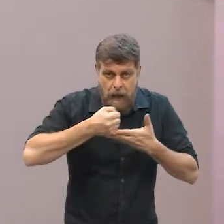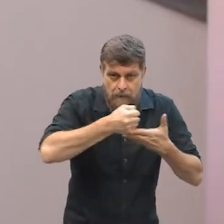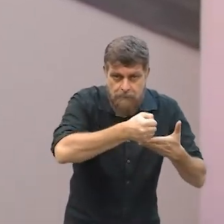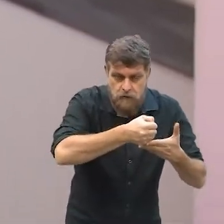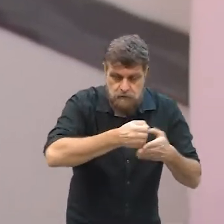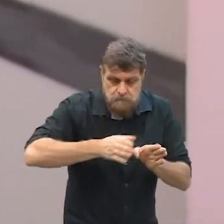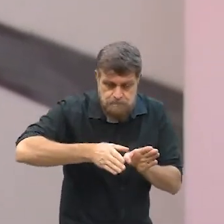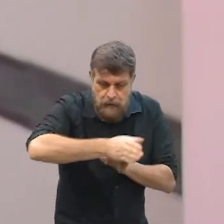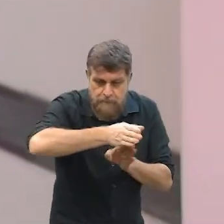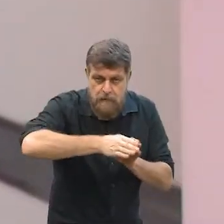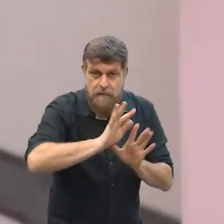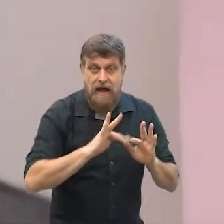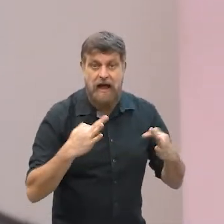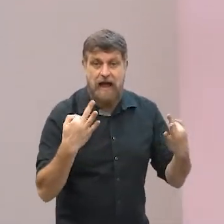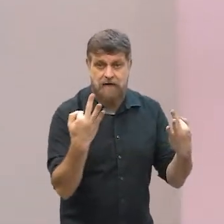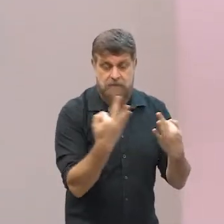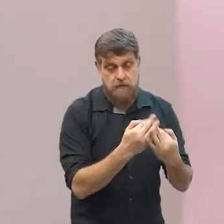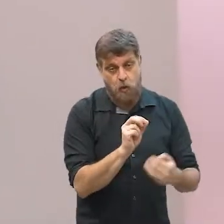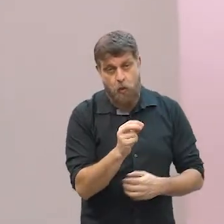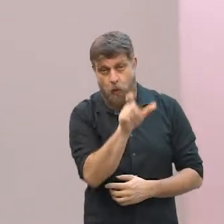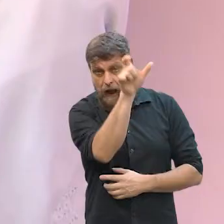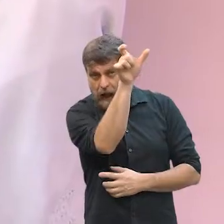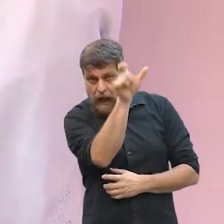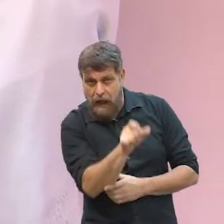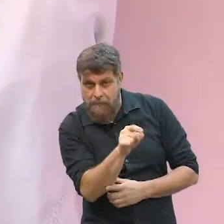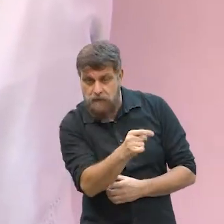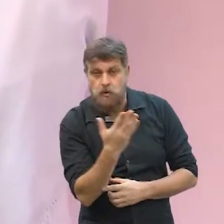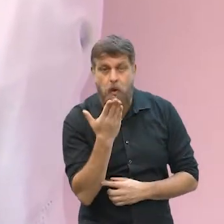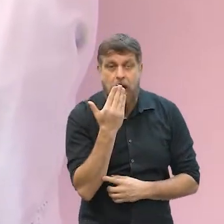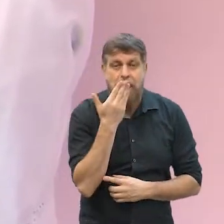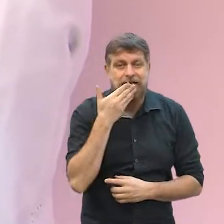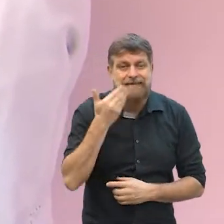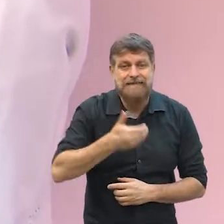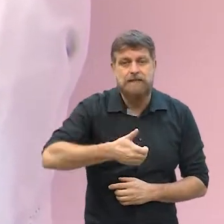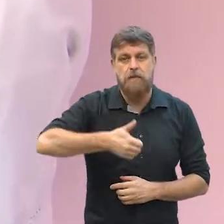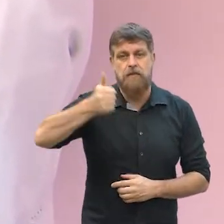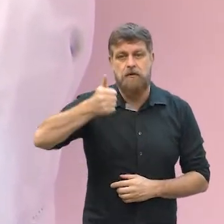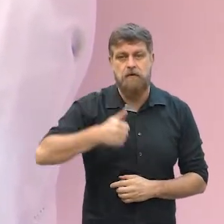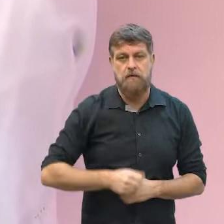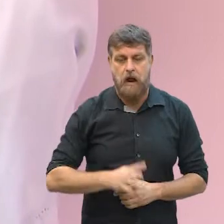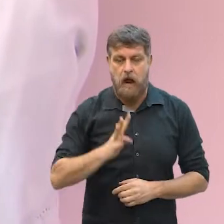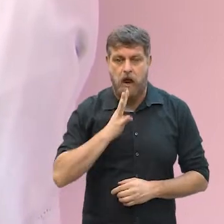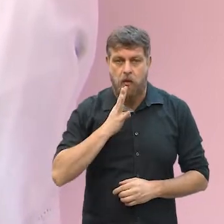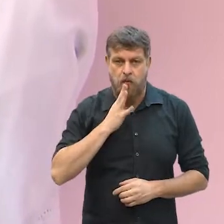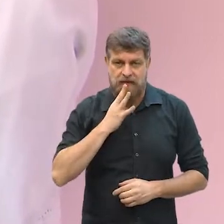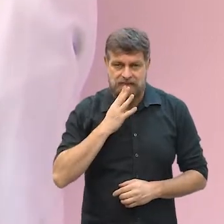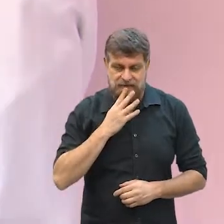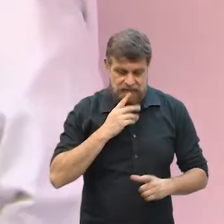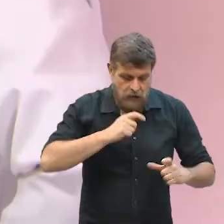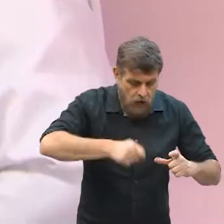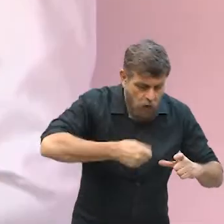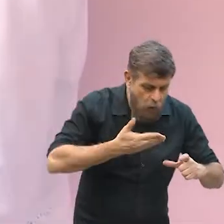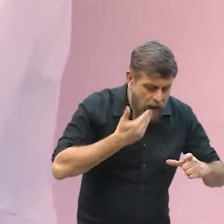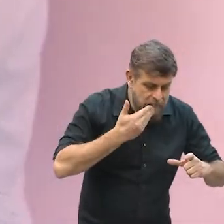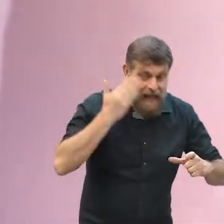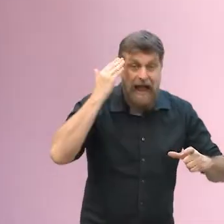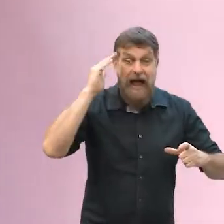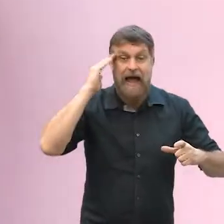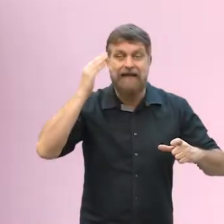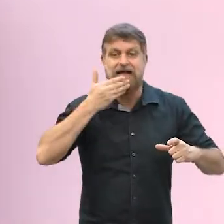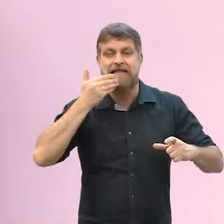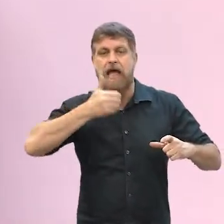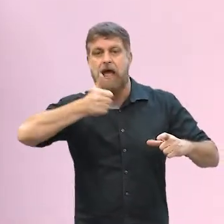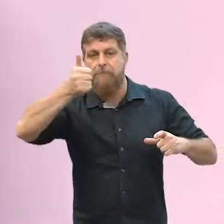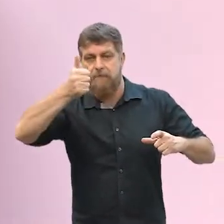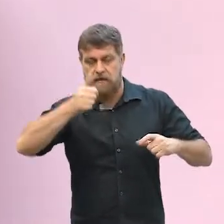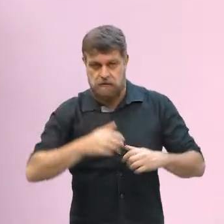essa família ou essa pessoa a se alimentar melhor, a conhecer melhor os alimentos e a entender melhor esse processo